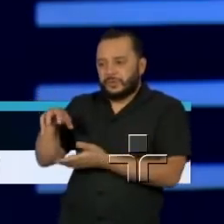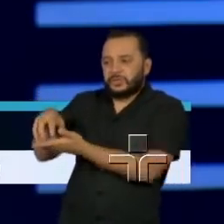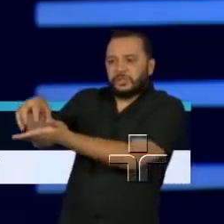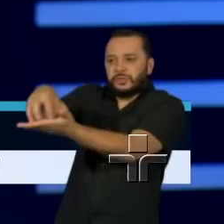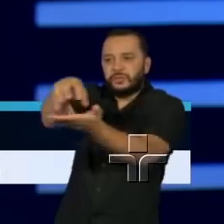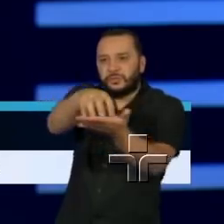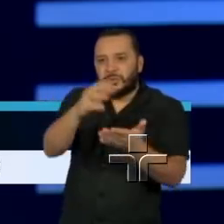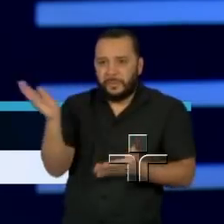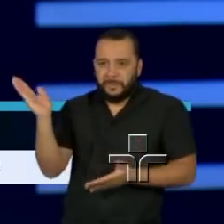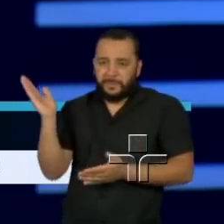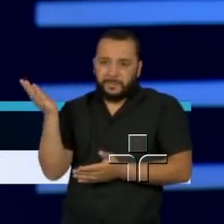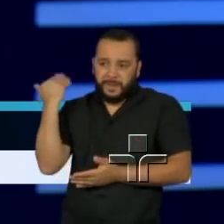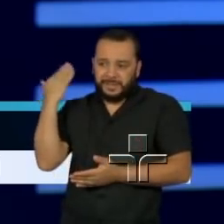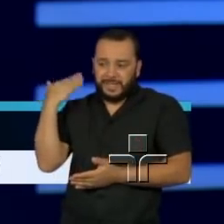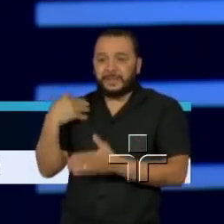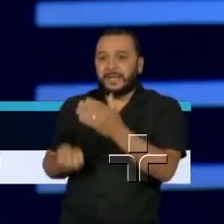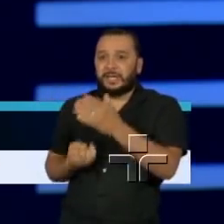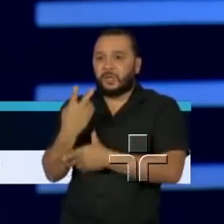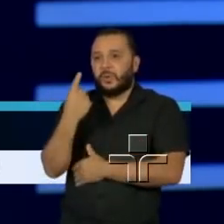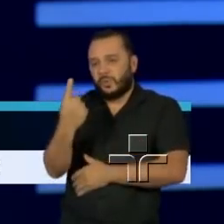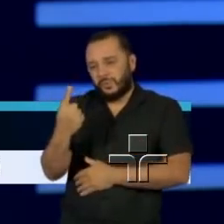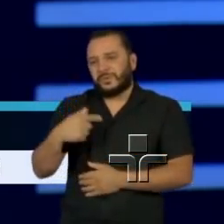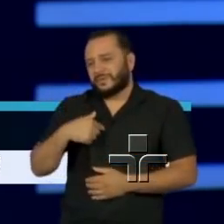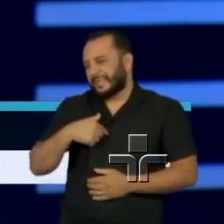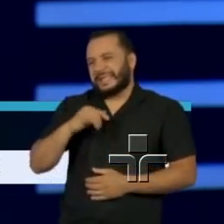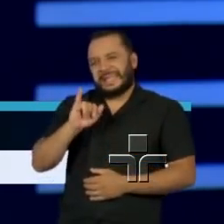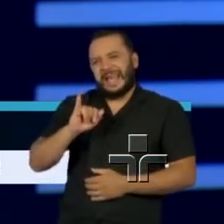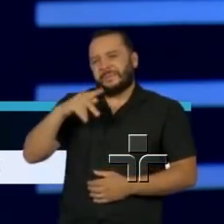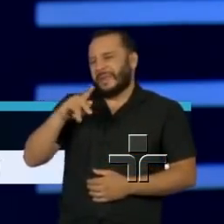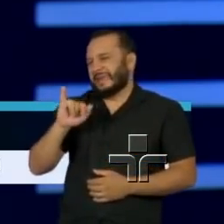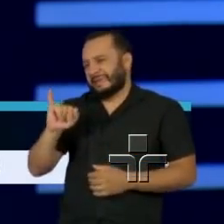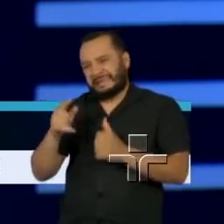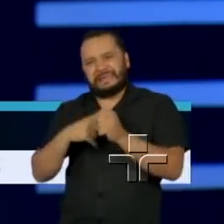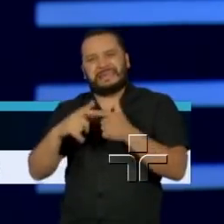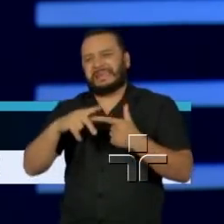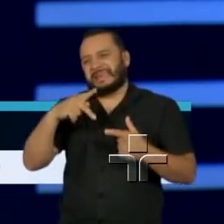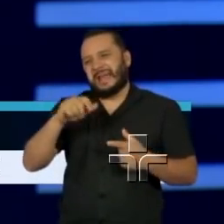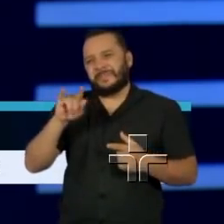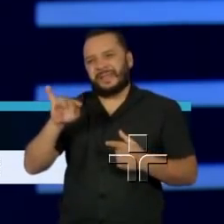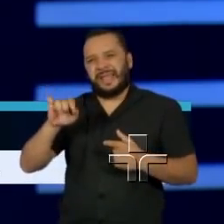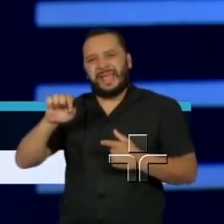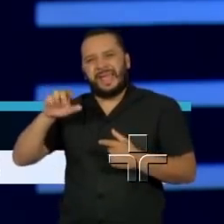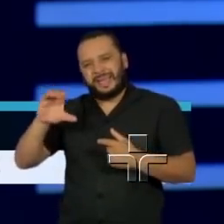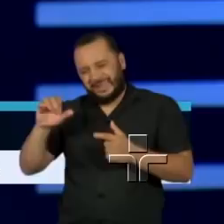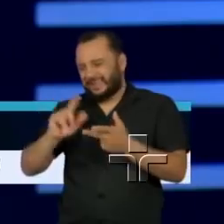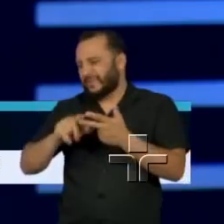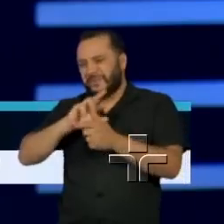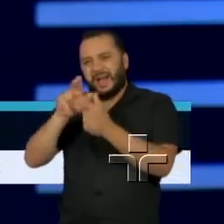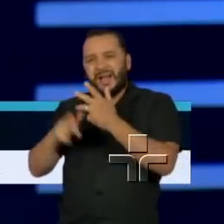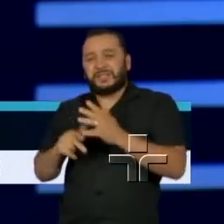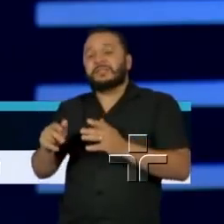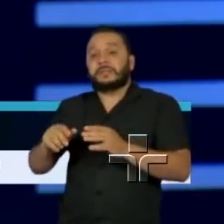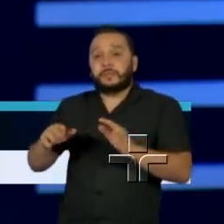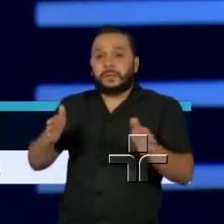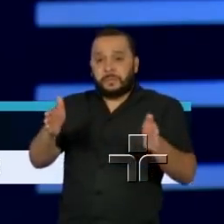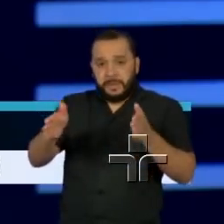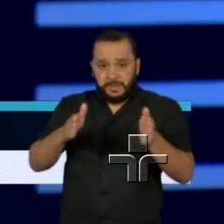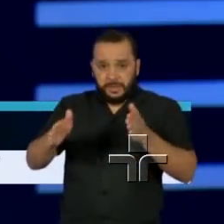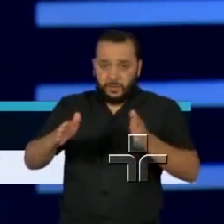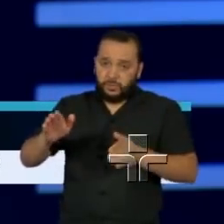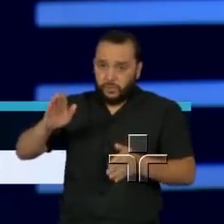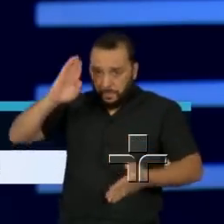passado, né? O Instituto IAPTEC, IAPI, etc., etc., que depois, durante o regime militar,